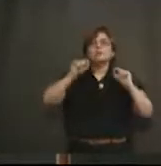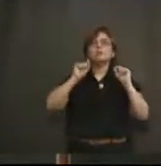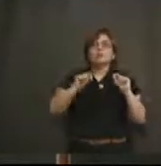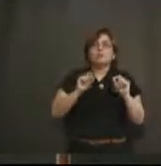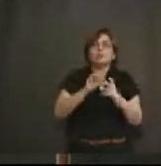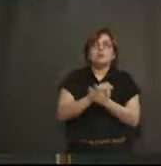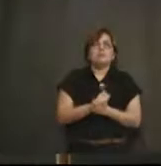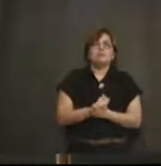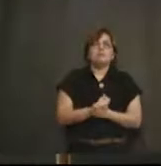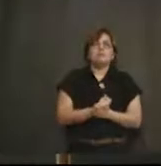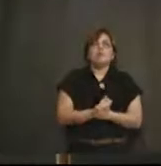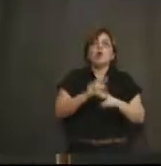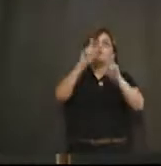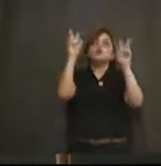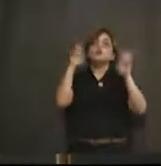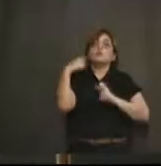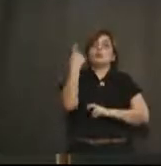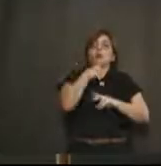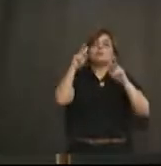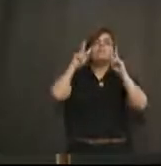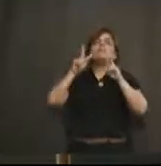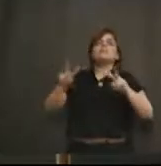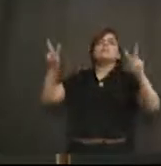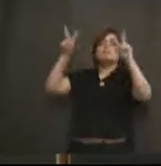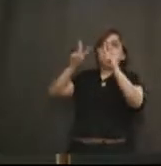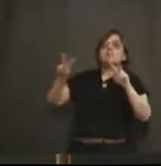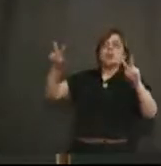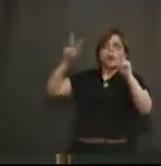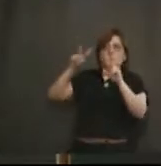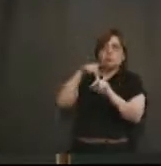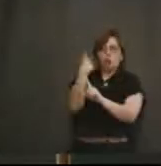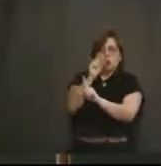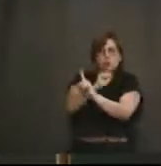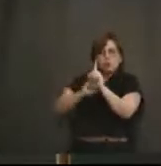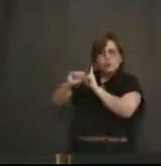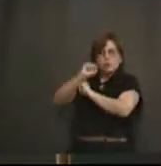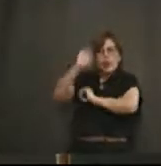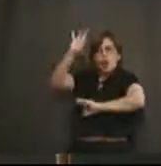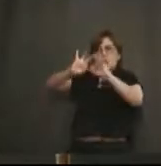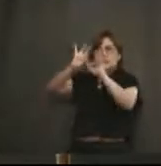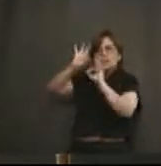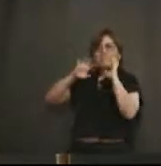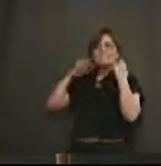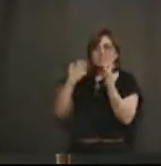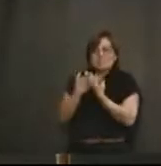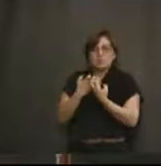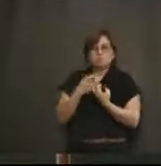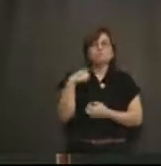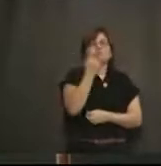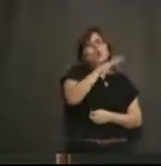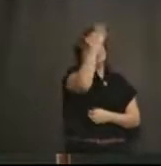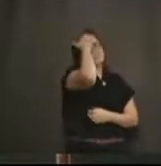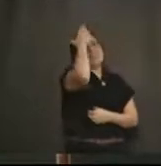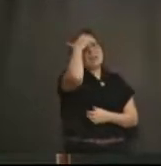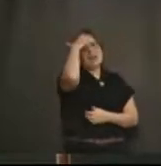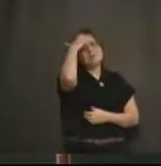a nossa visão, né, da sociedade sobre a organização desse evento. Nós sabemos, a Sociedade Brasileira de Matemática organiza alguns eventos,